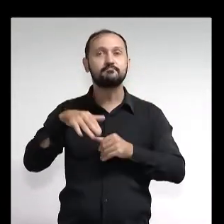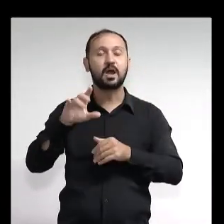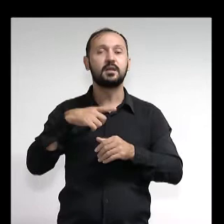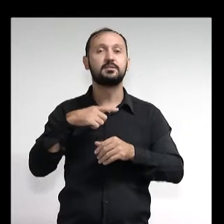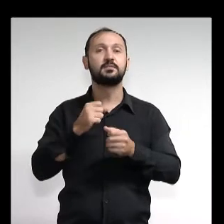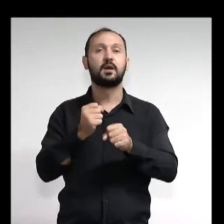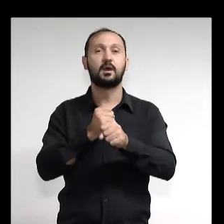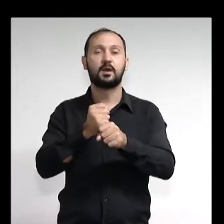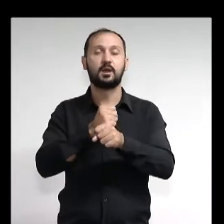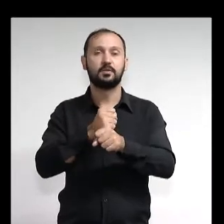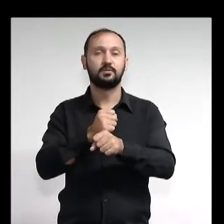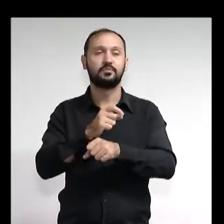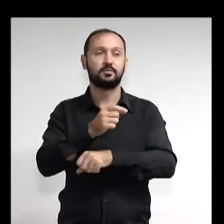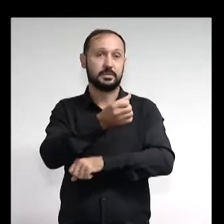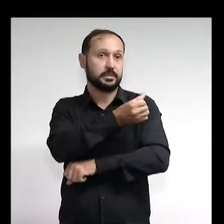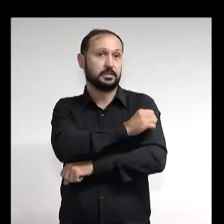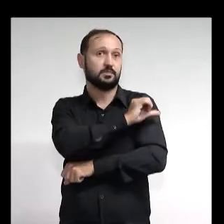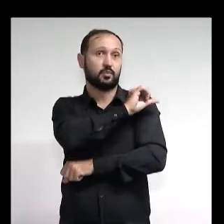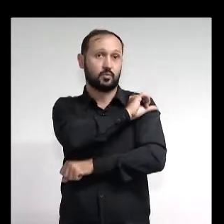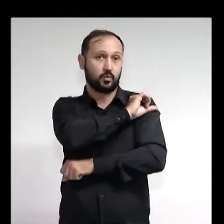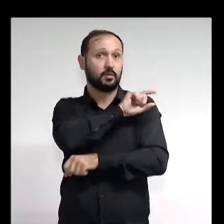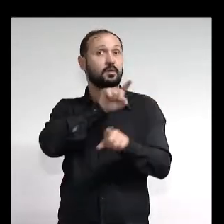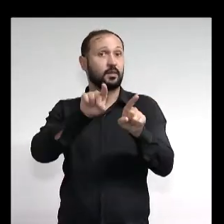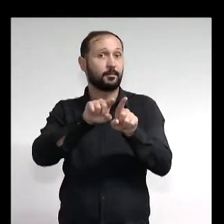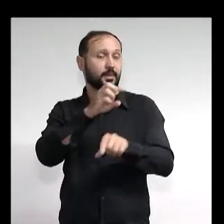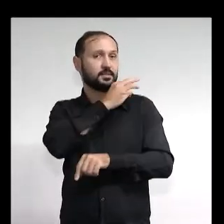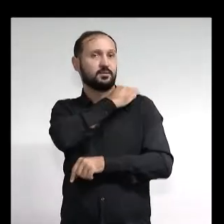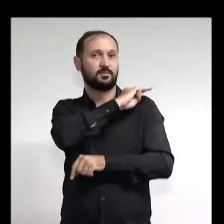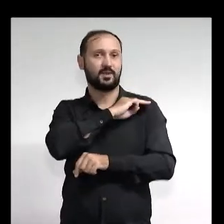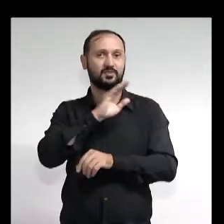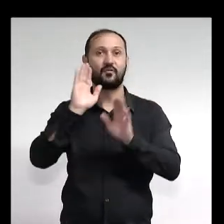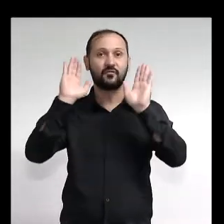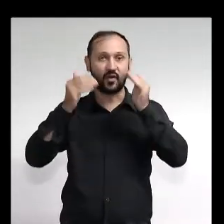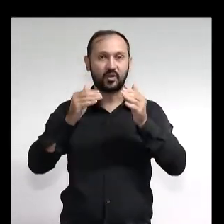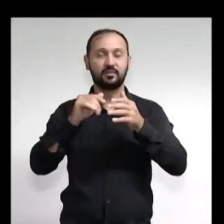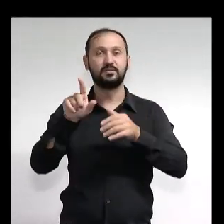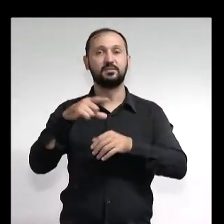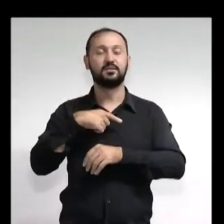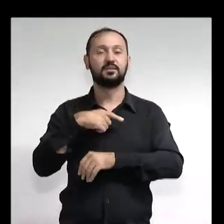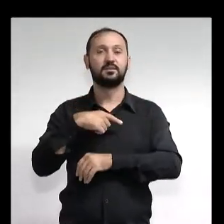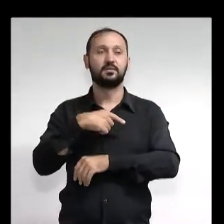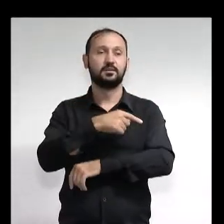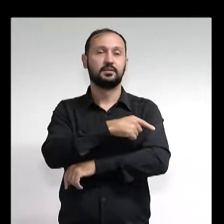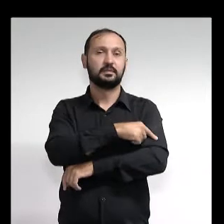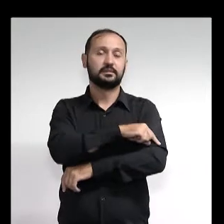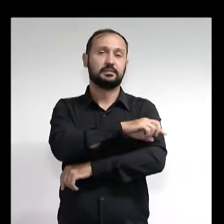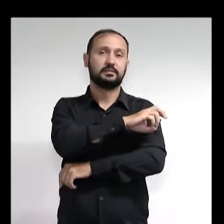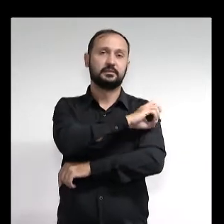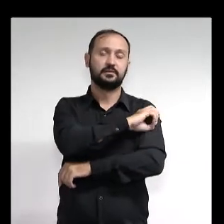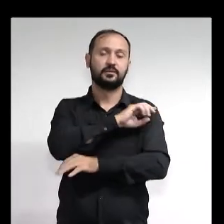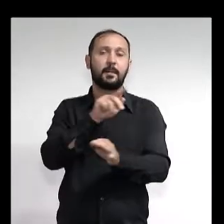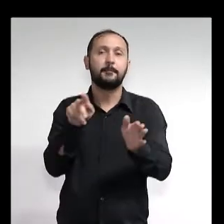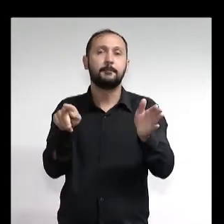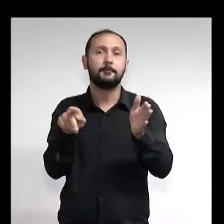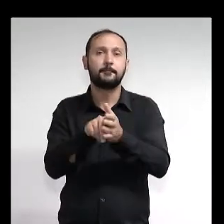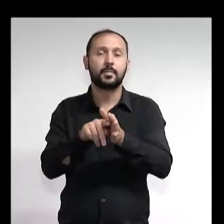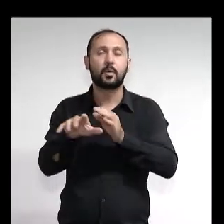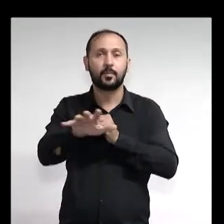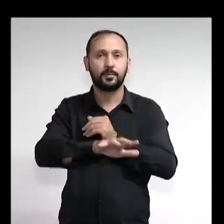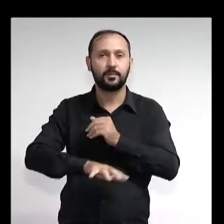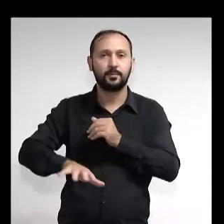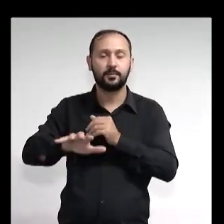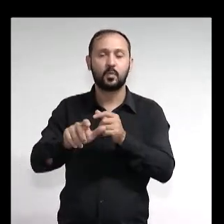rede estadual, ela tem como prioridade anos finais e ensino médio. E aí esses estudantes